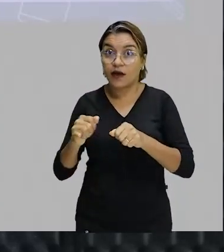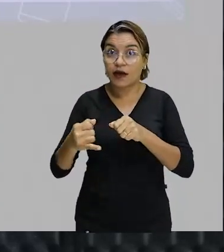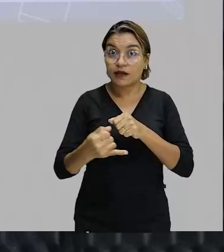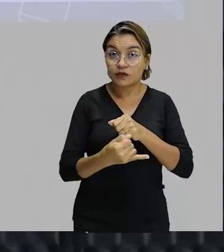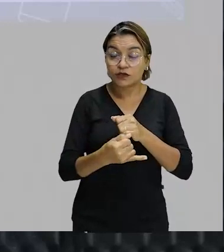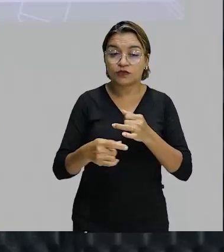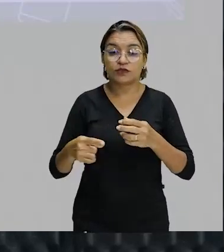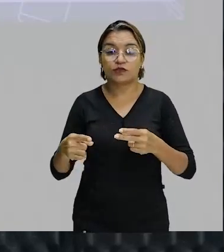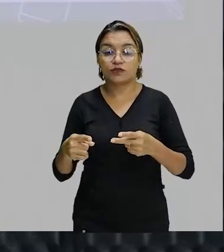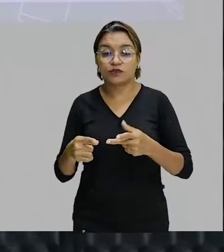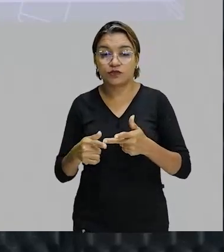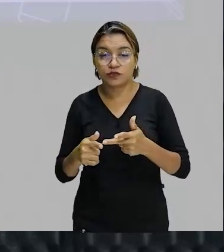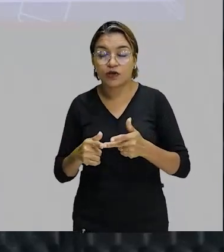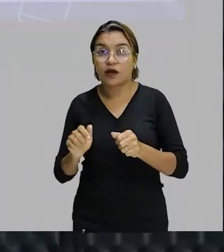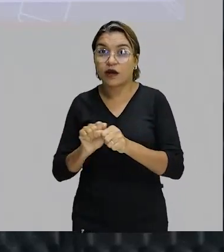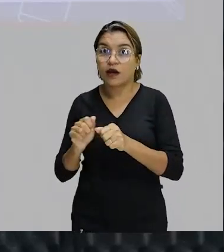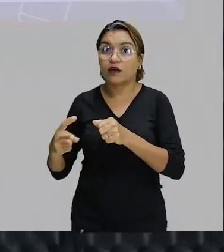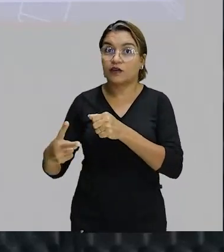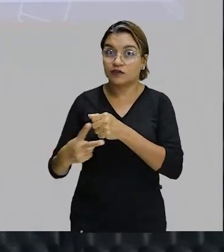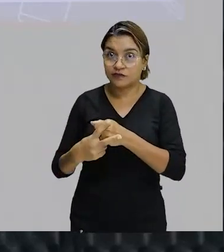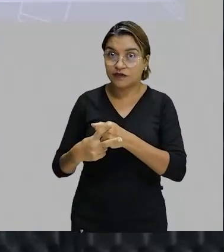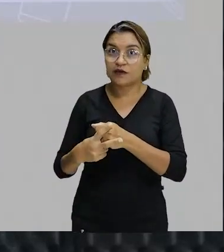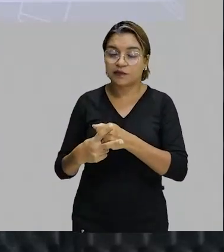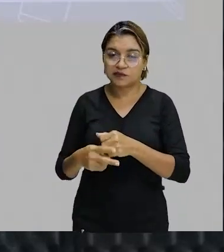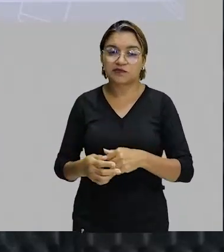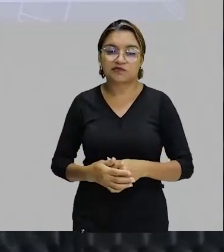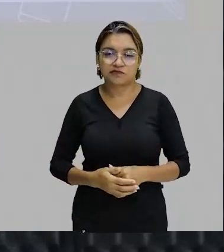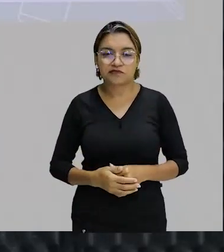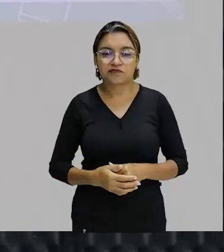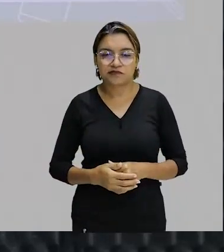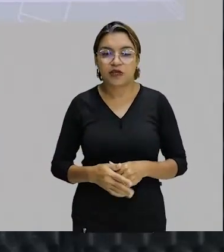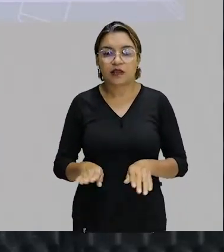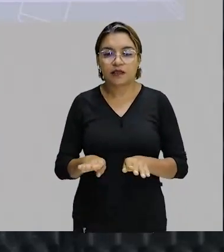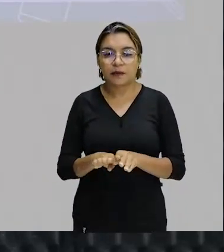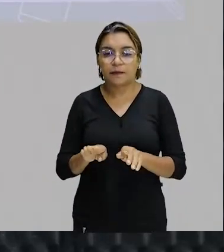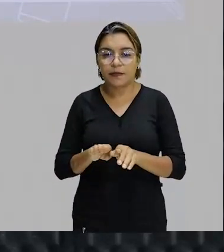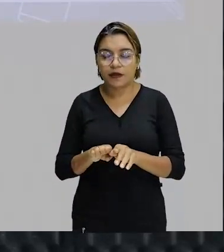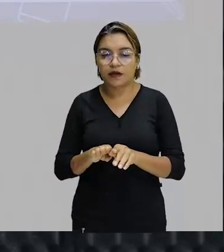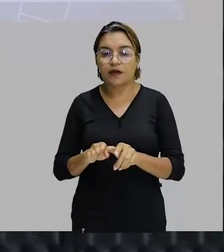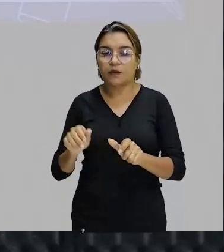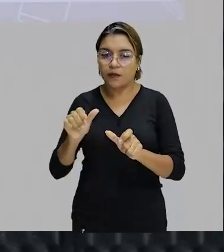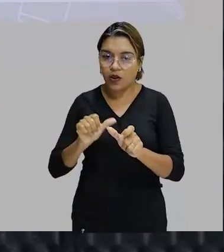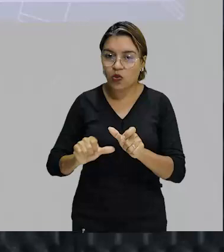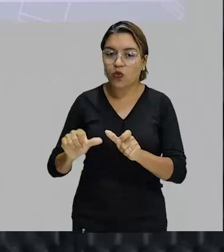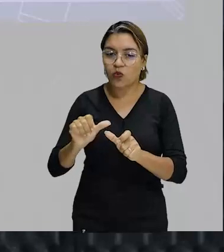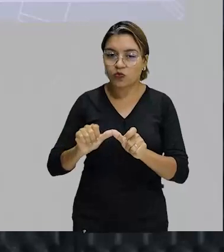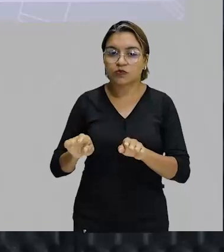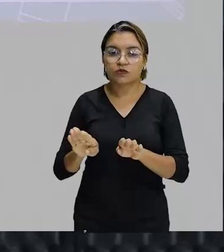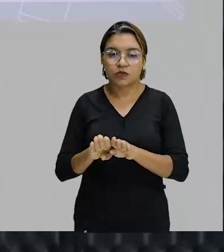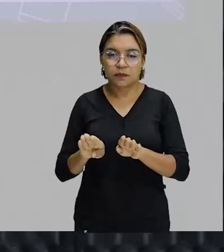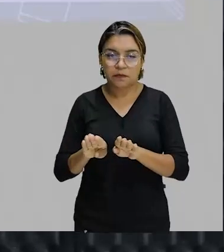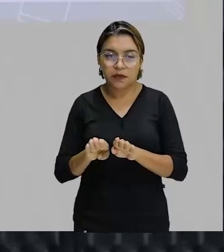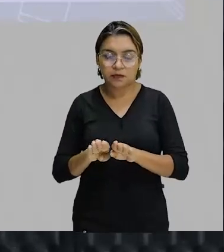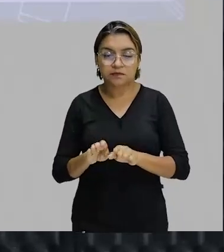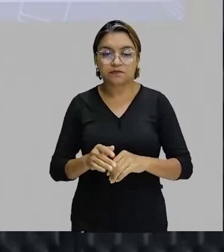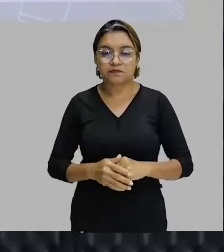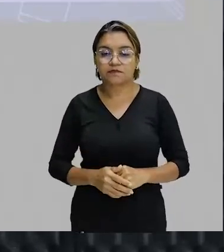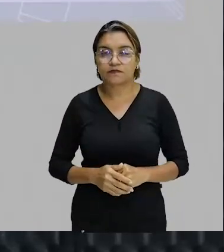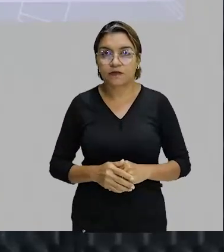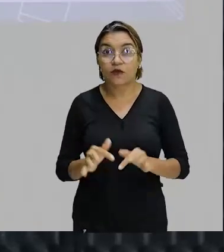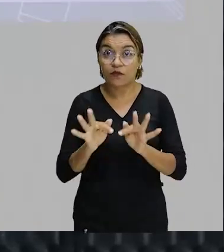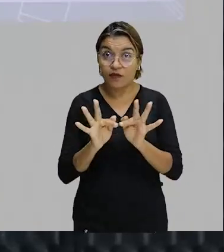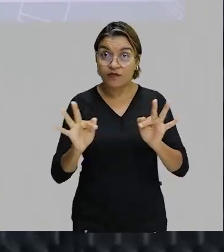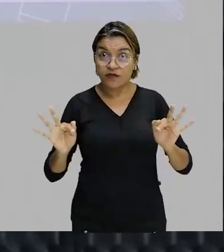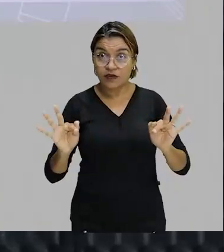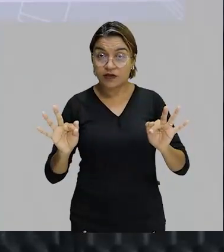adjetivo, para advérbios, a phrase, que é uma locução, a clause ou a sentence, que é uma